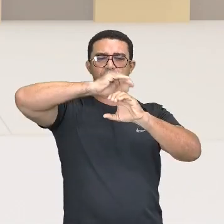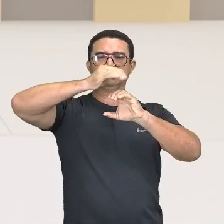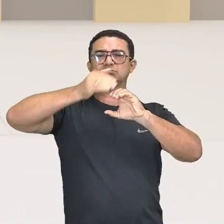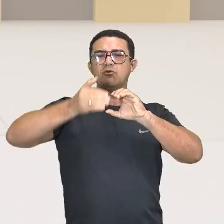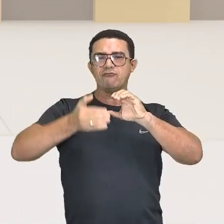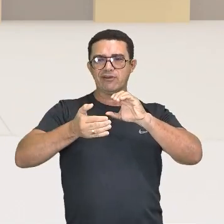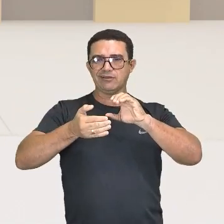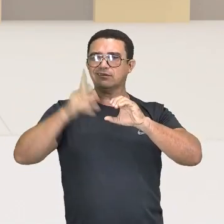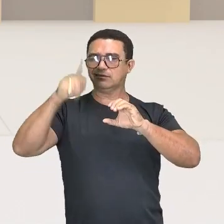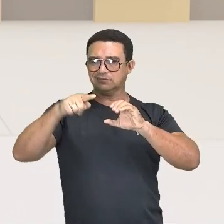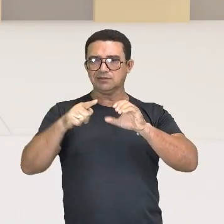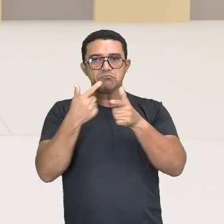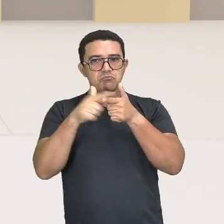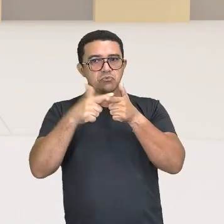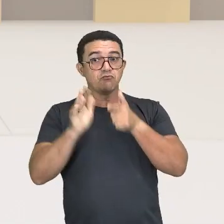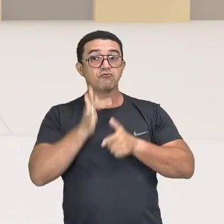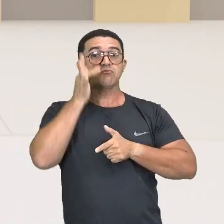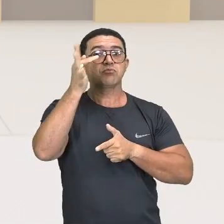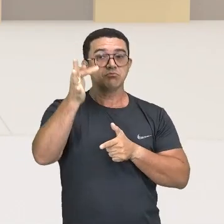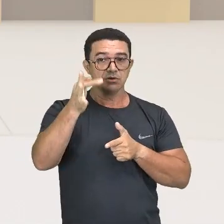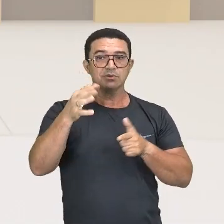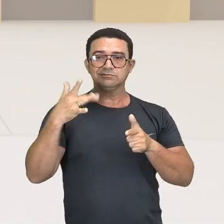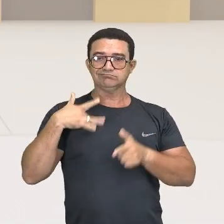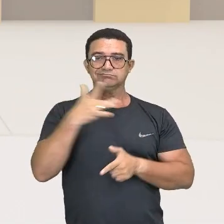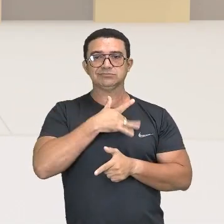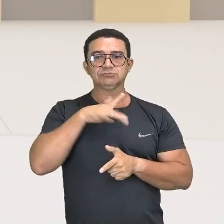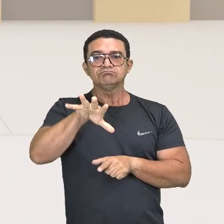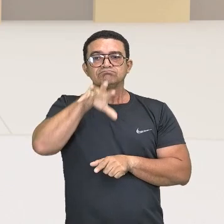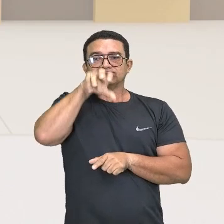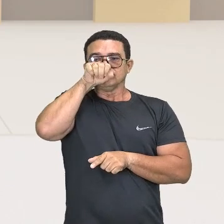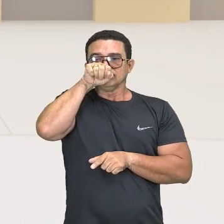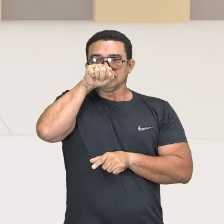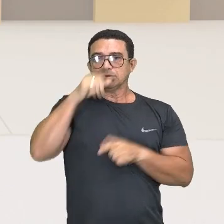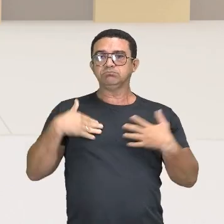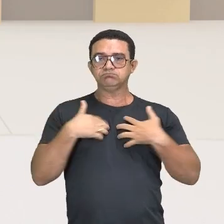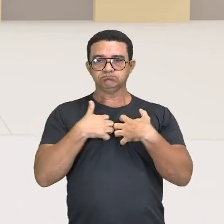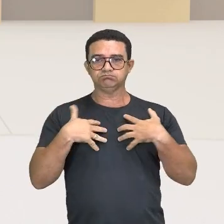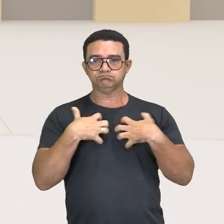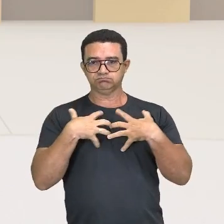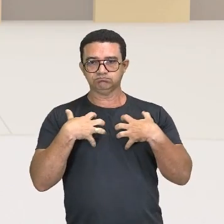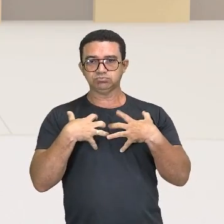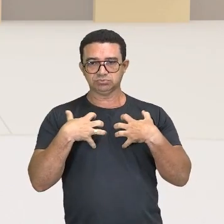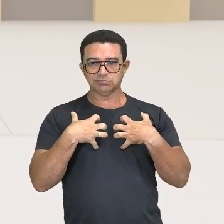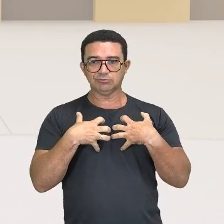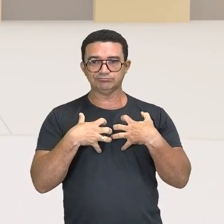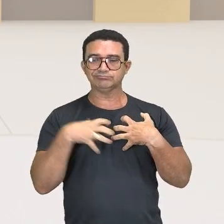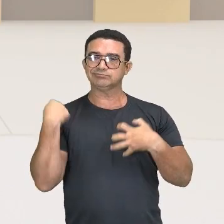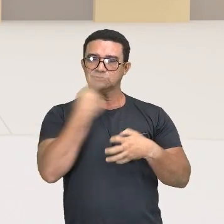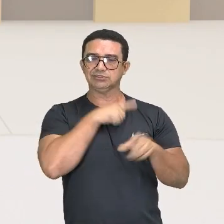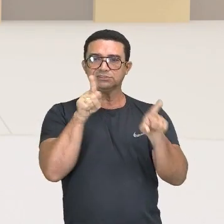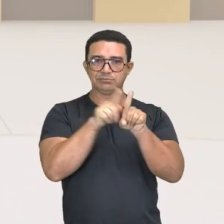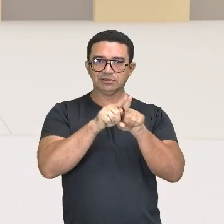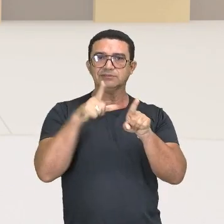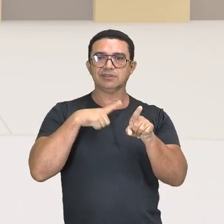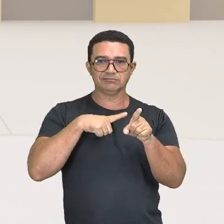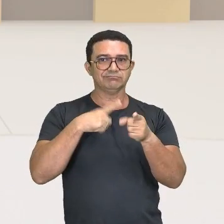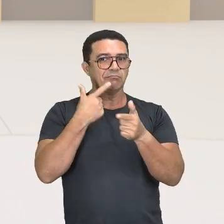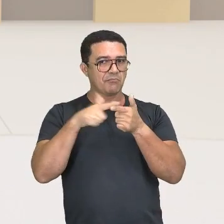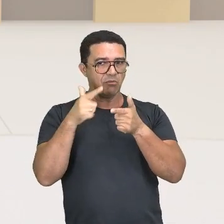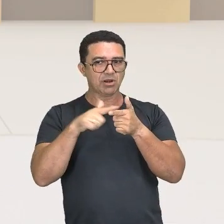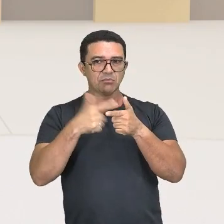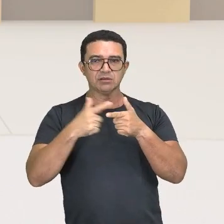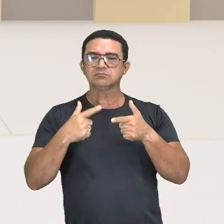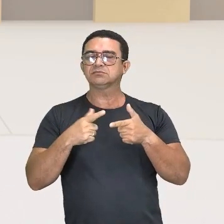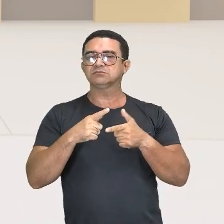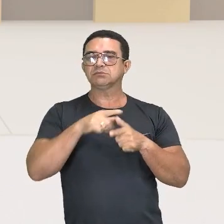trazer prejuízos para a nossa saúde, principalmente para o nosso trato respiratório, e aí a gente também tem observado bastante o aumento das doenças respiratórias, né?